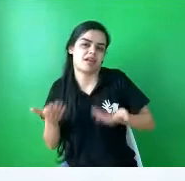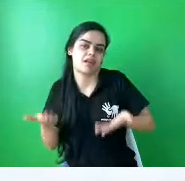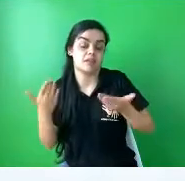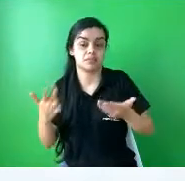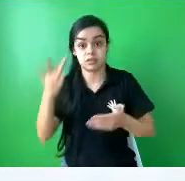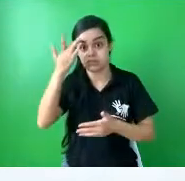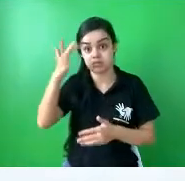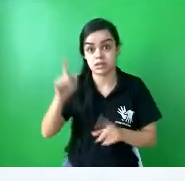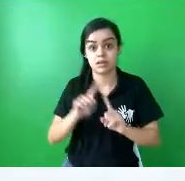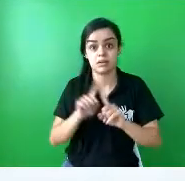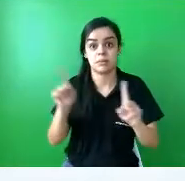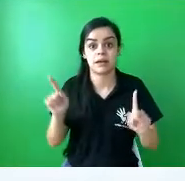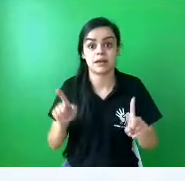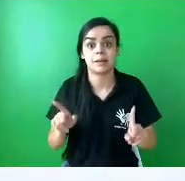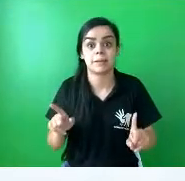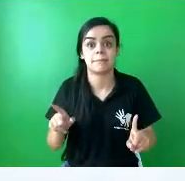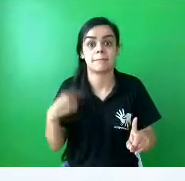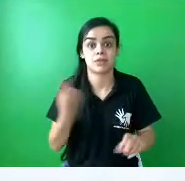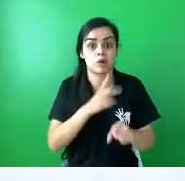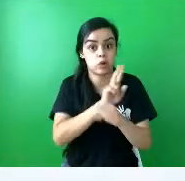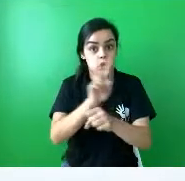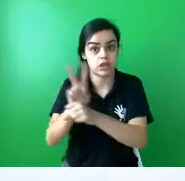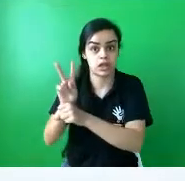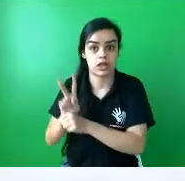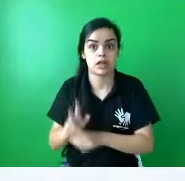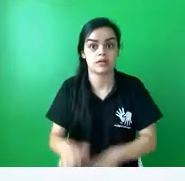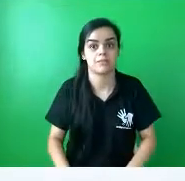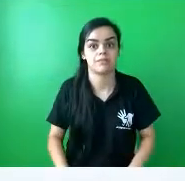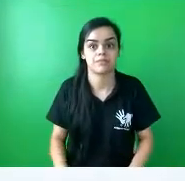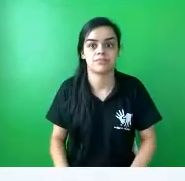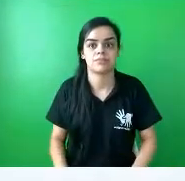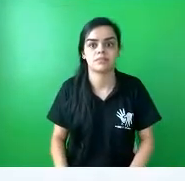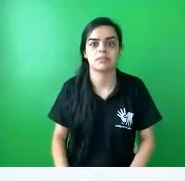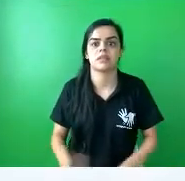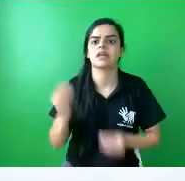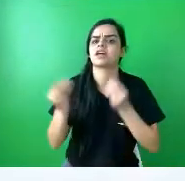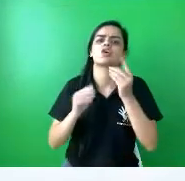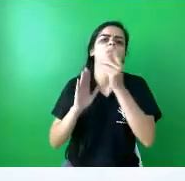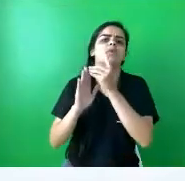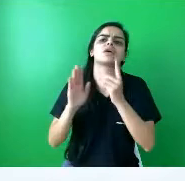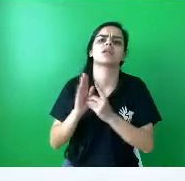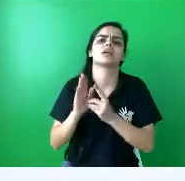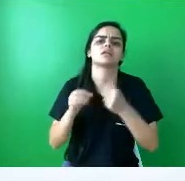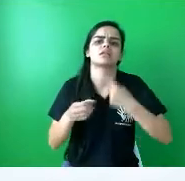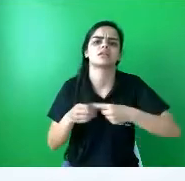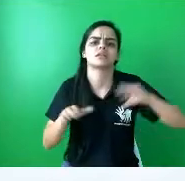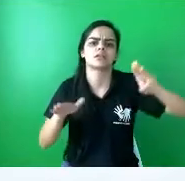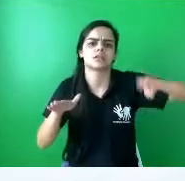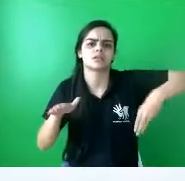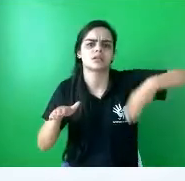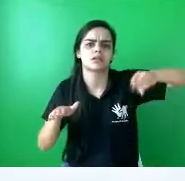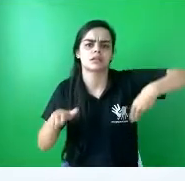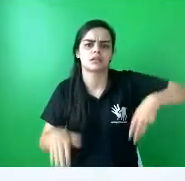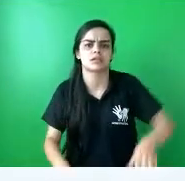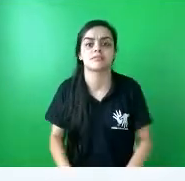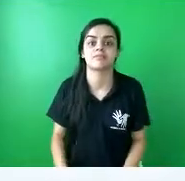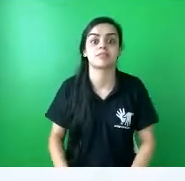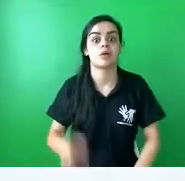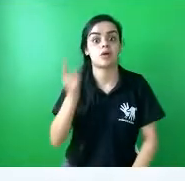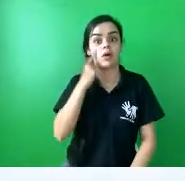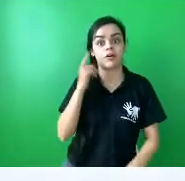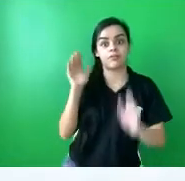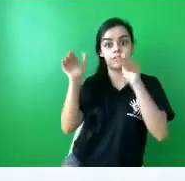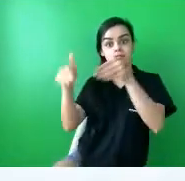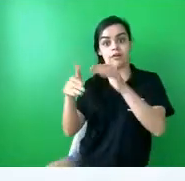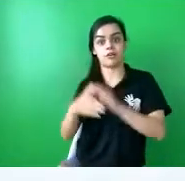mas a ideia é que a gente possa proteger os trabalhadores. E como é o decreto lá de Matinhos? Que nós, o decreto de Matinhos, vamos focar aqui,